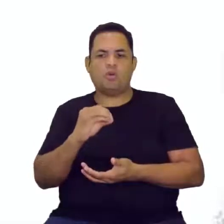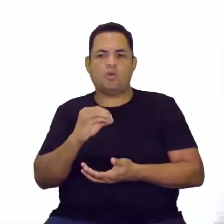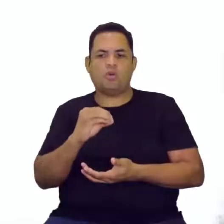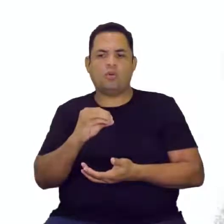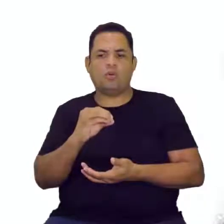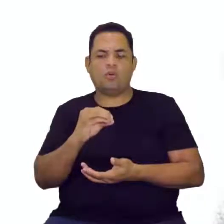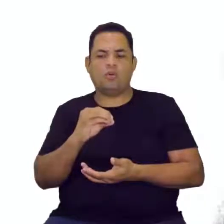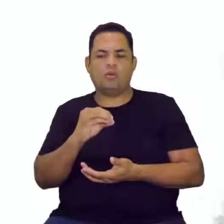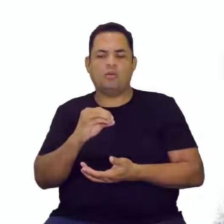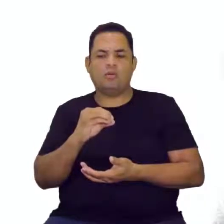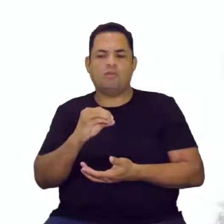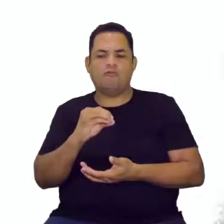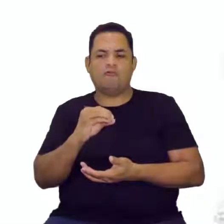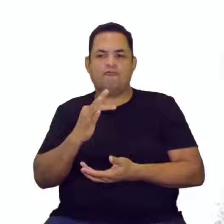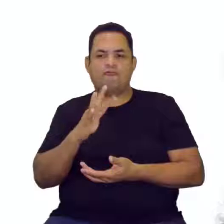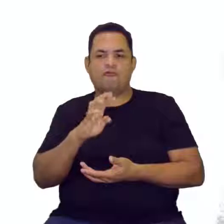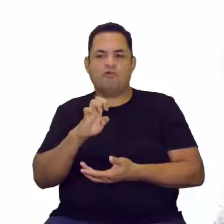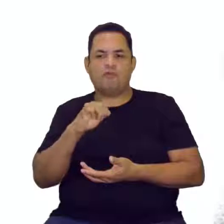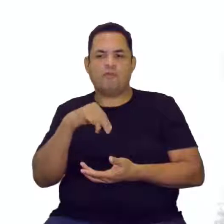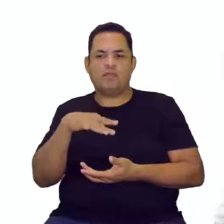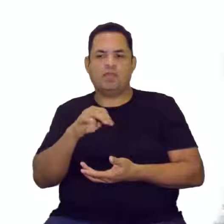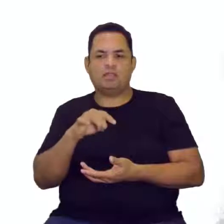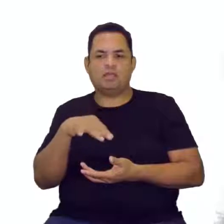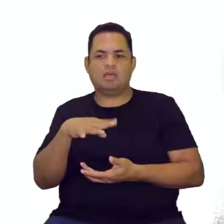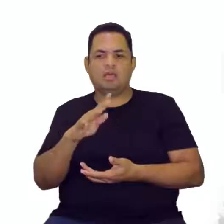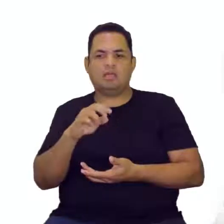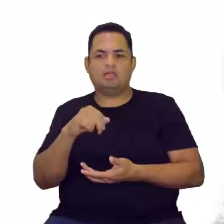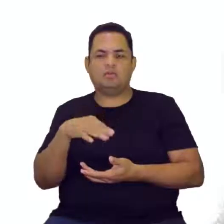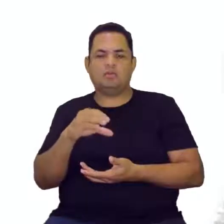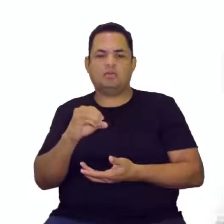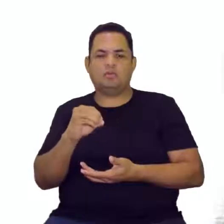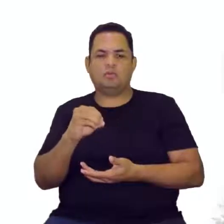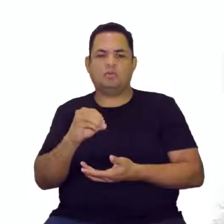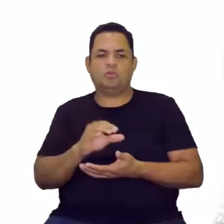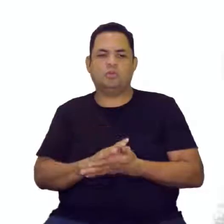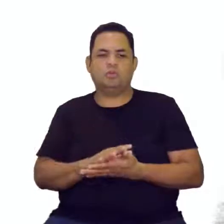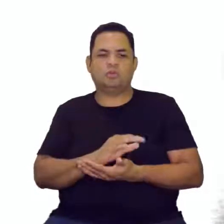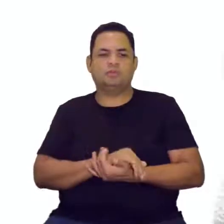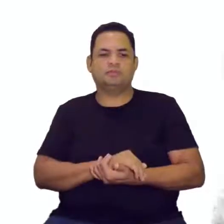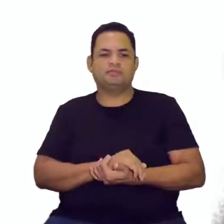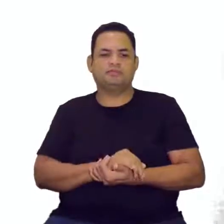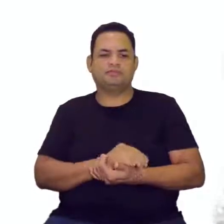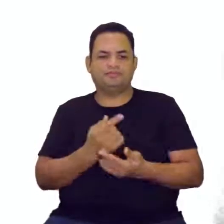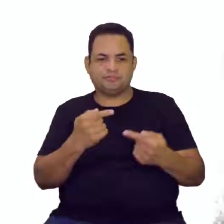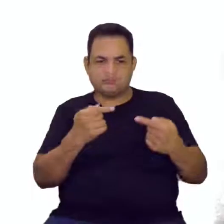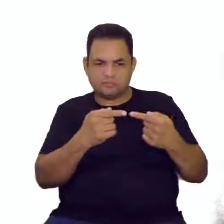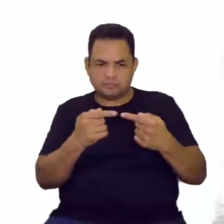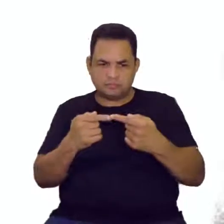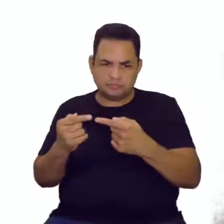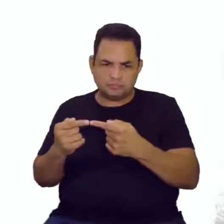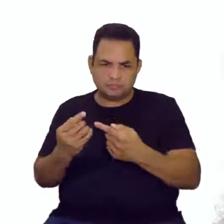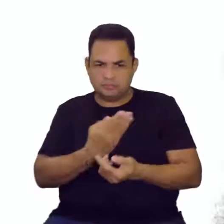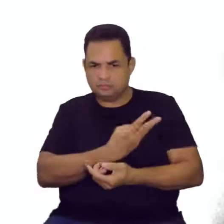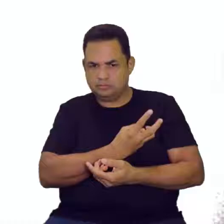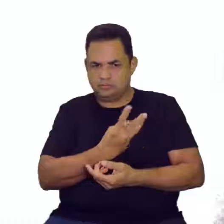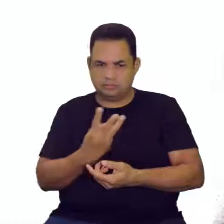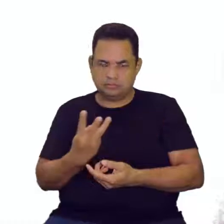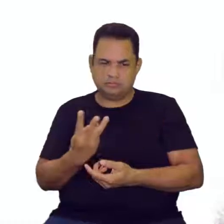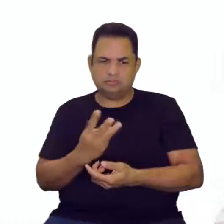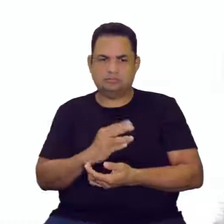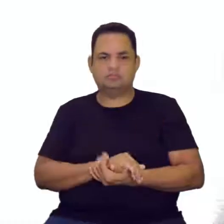lá 3 átomos de cloro com um átomo de flúor ligado ao carbono, por isso que é o nome